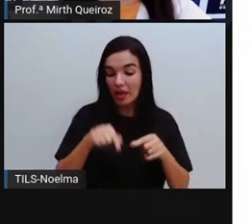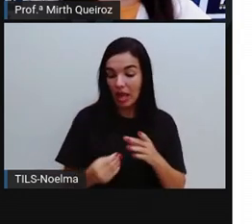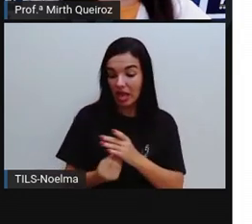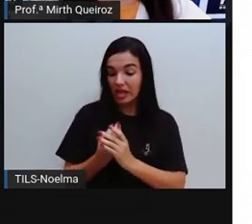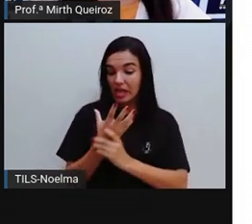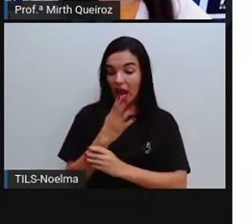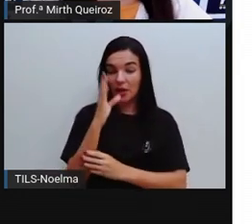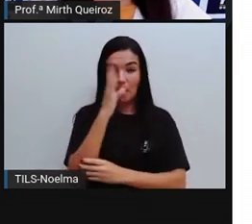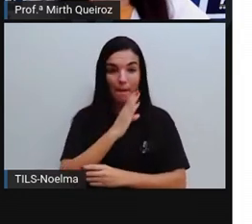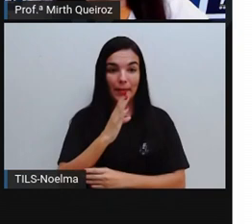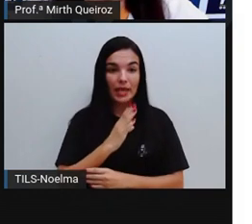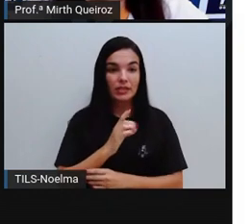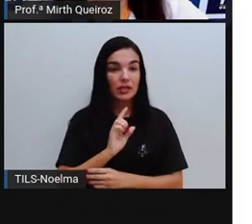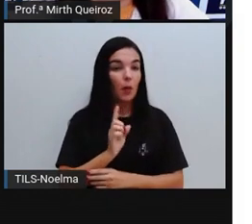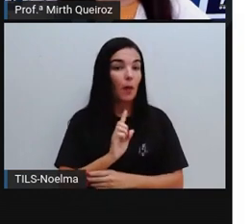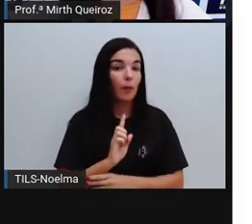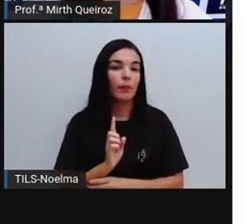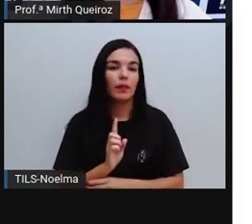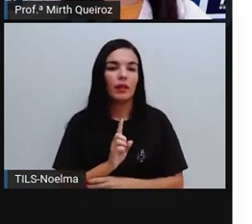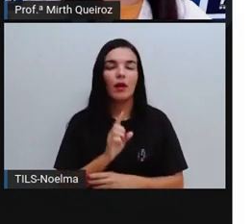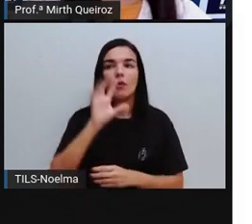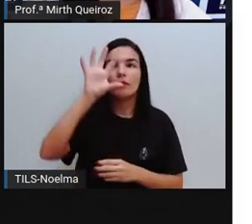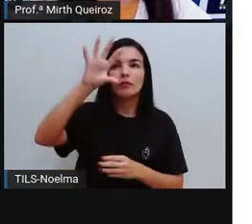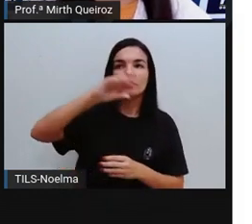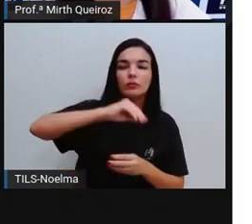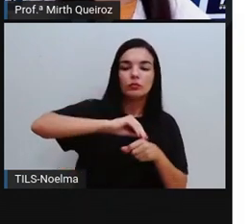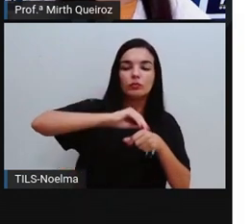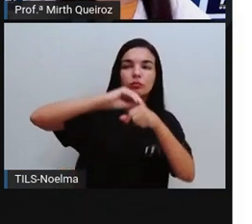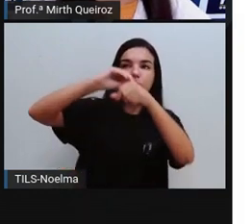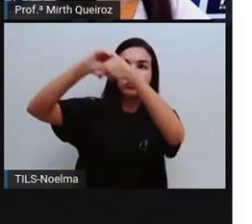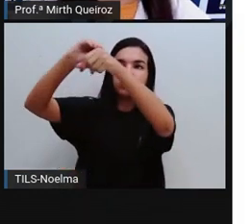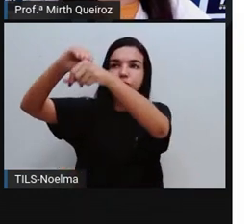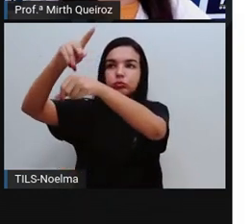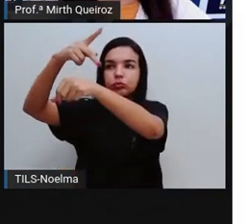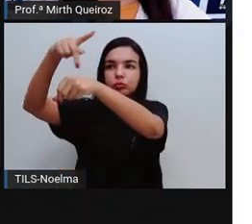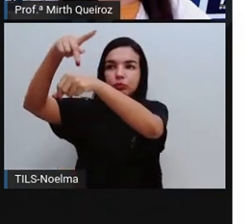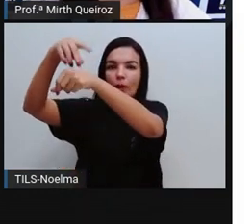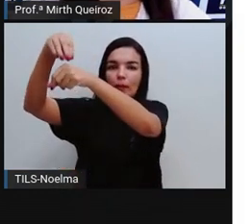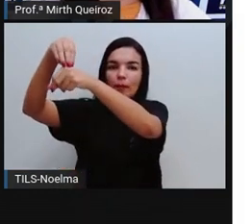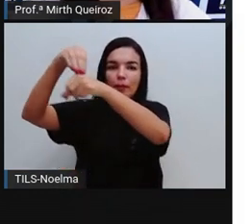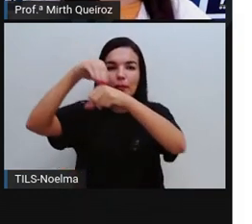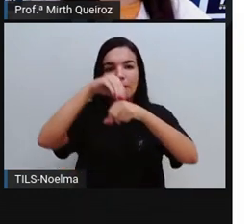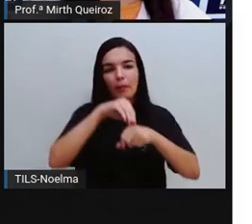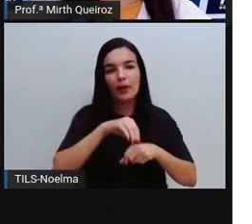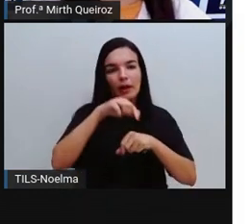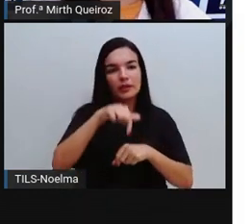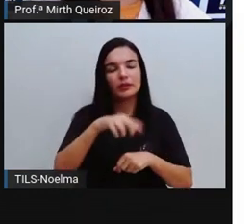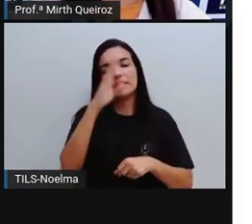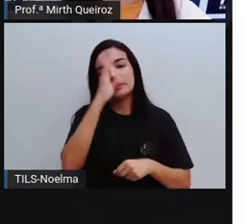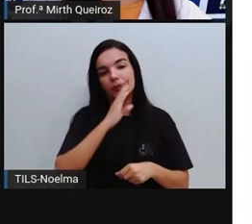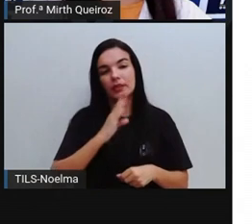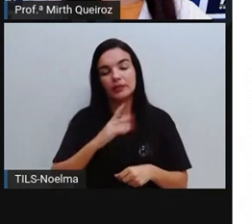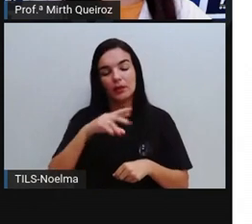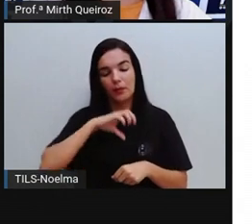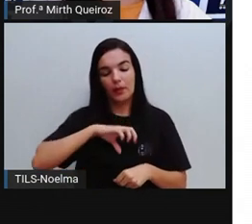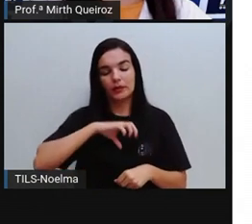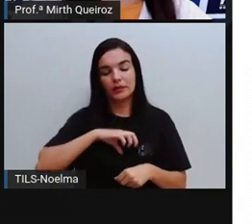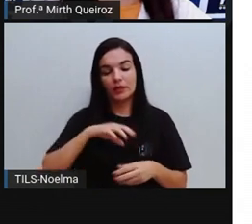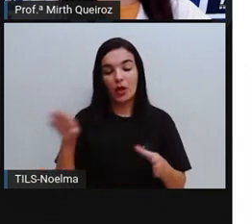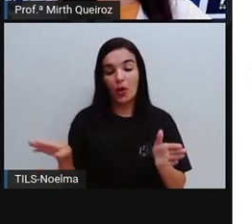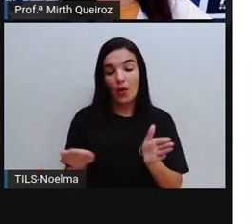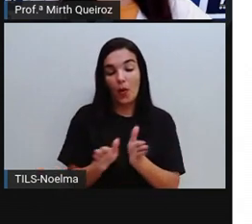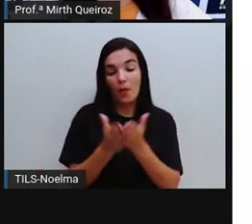no Brasil, no nosso Nordeste. Veio de fora, né? E veio inicialmente aí na região